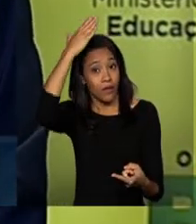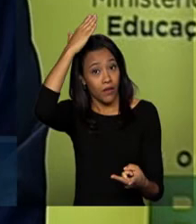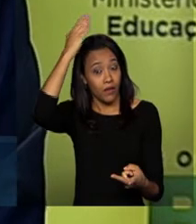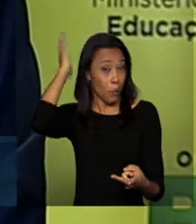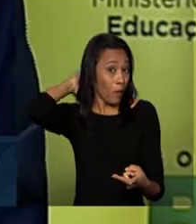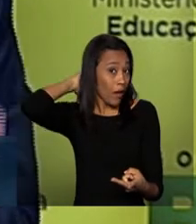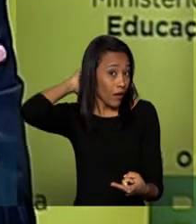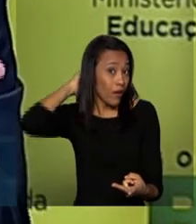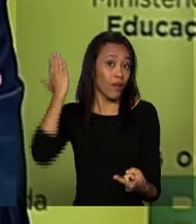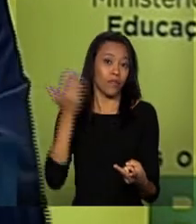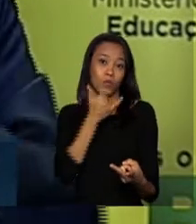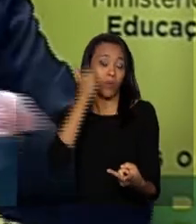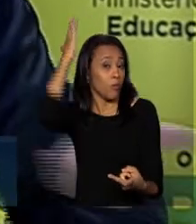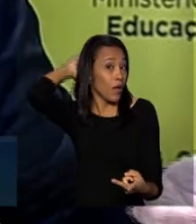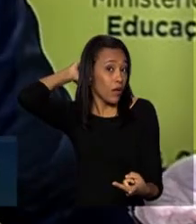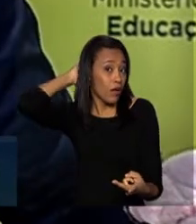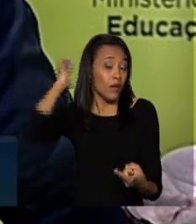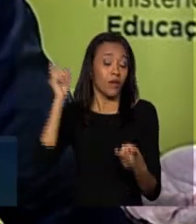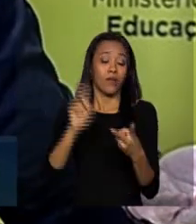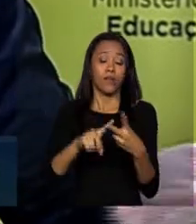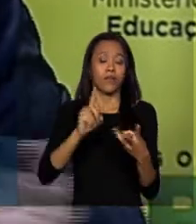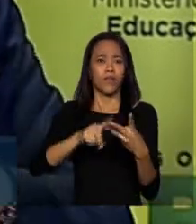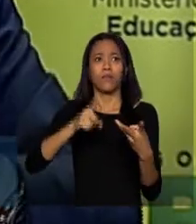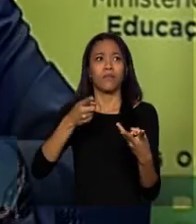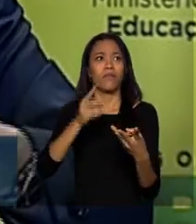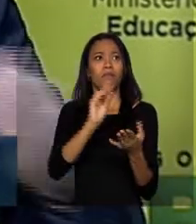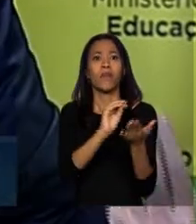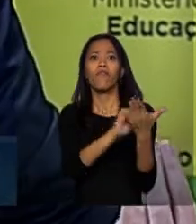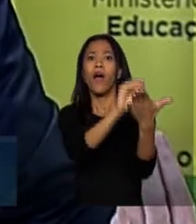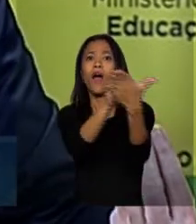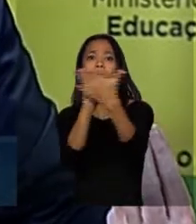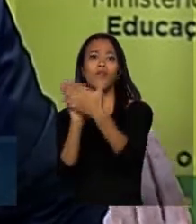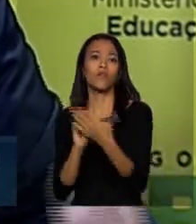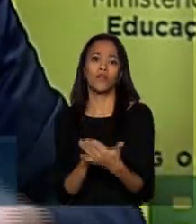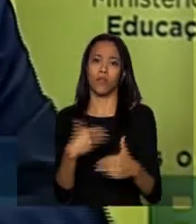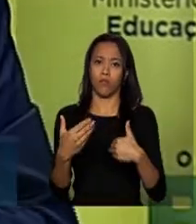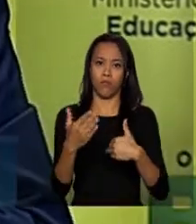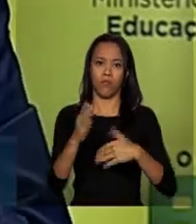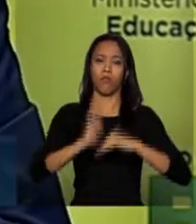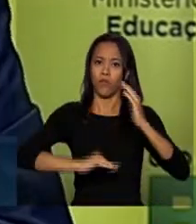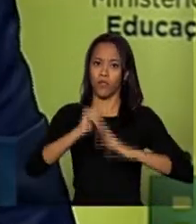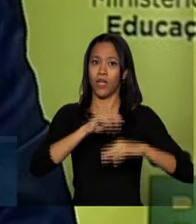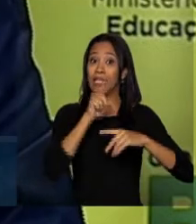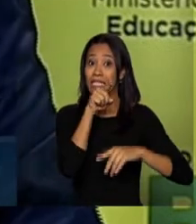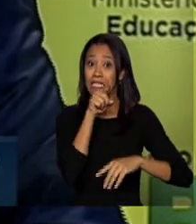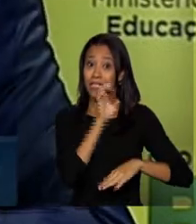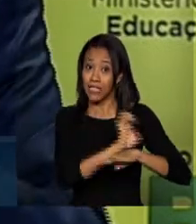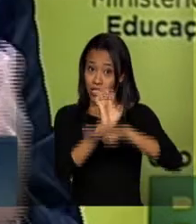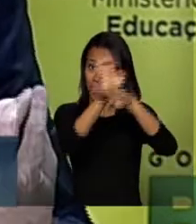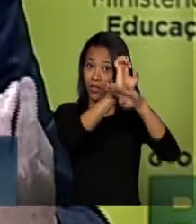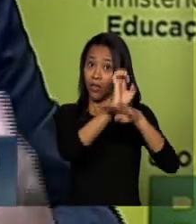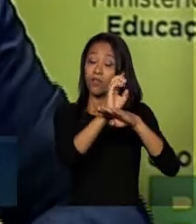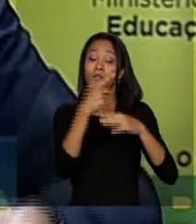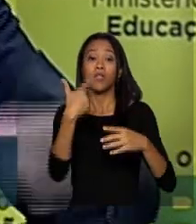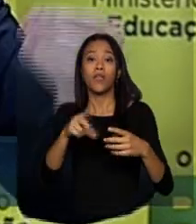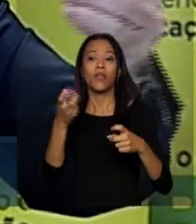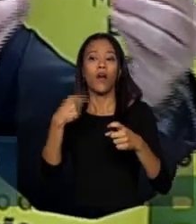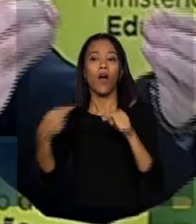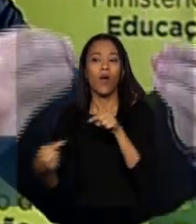não só aumentar a quantidade, mas a própria distribuição, formar profissionais que sejam mais vinculados à